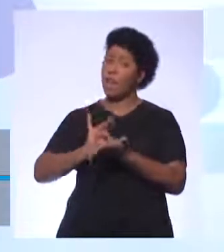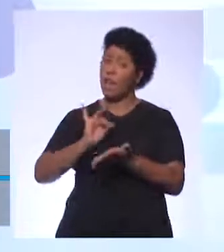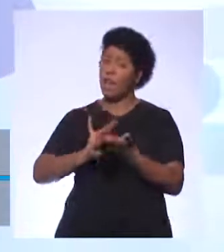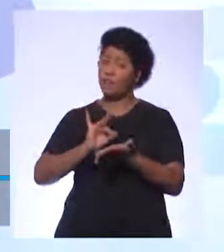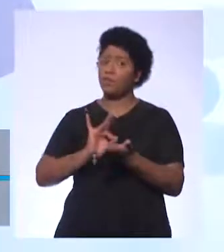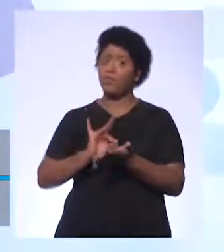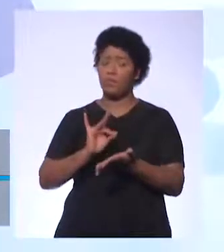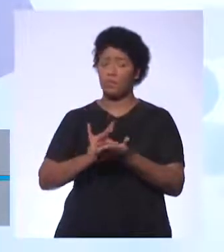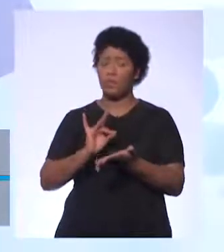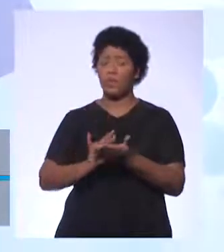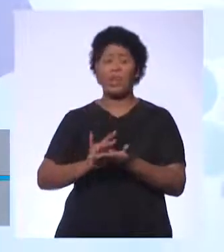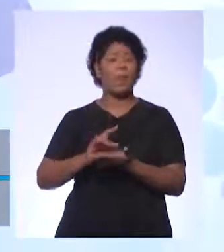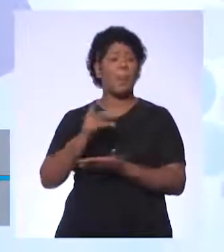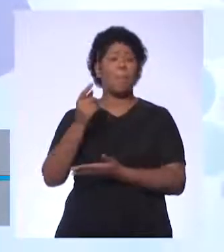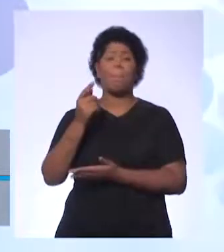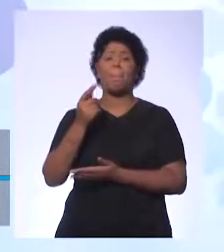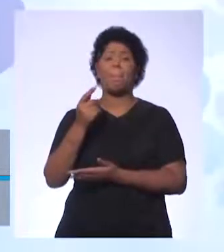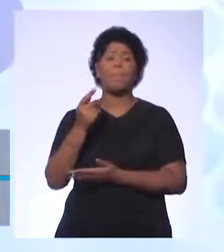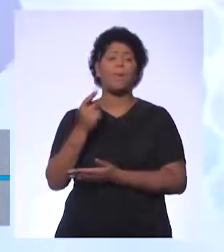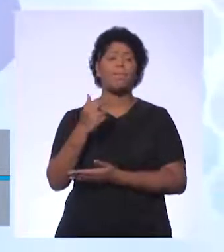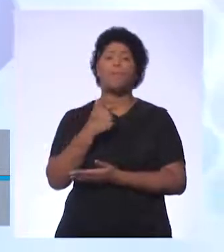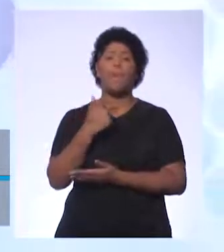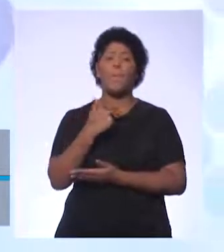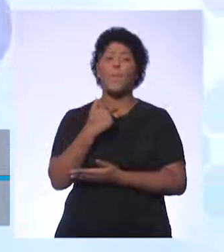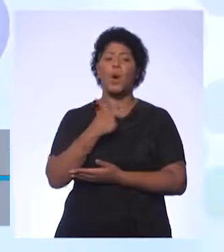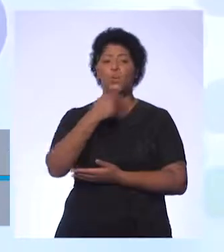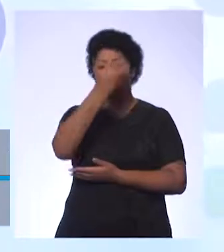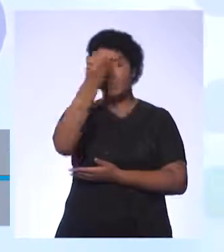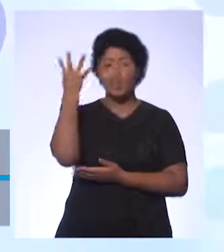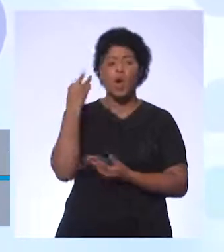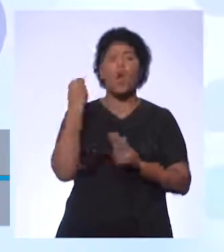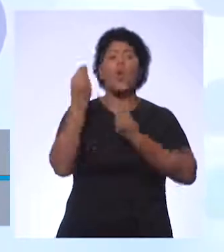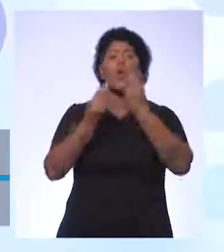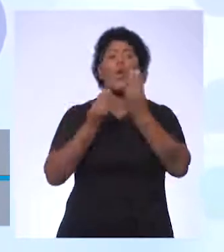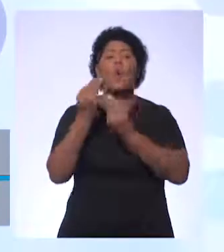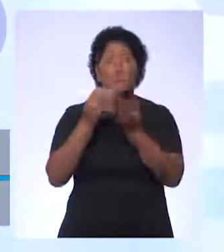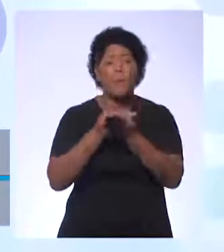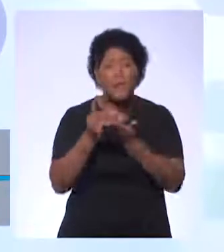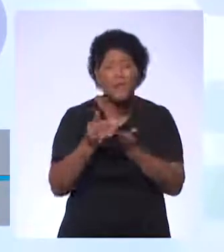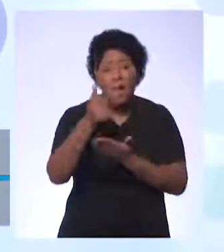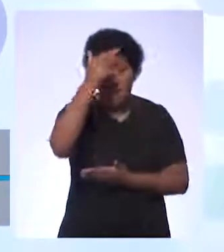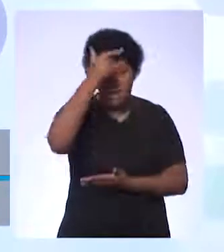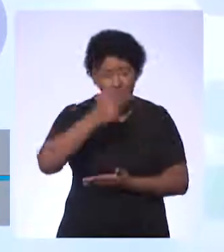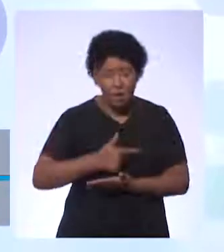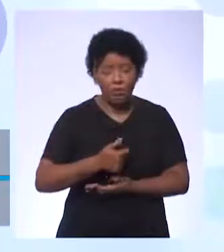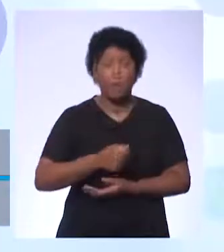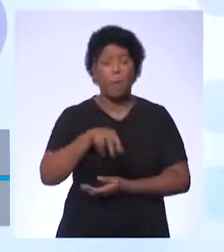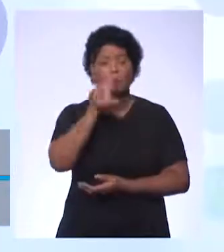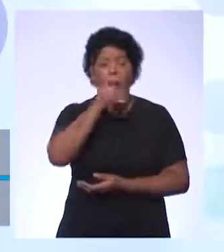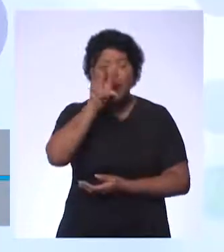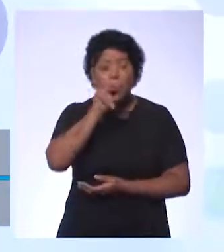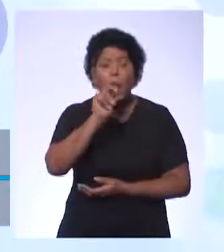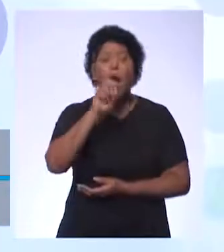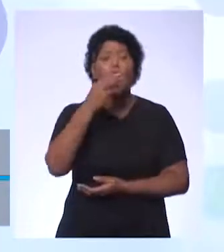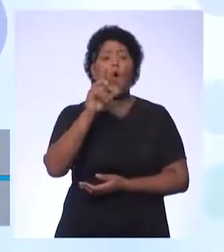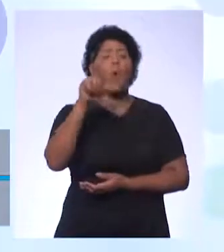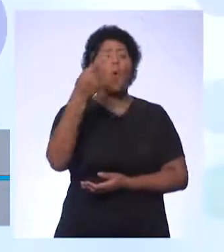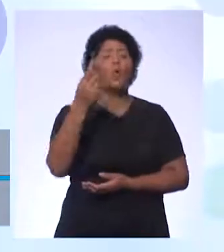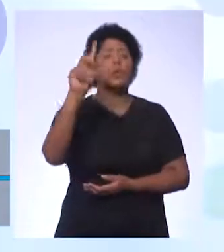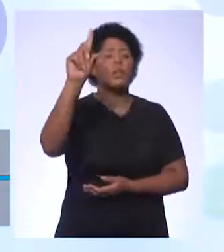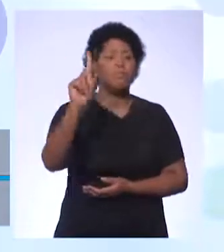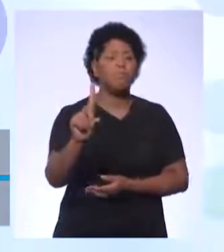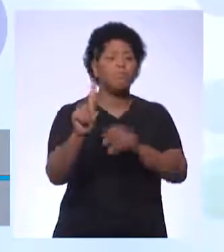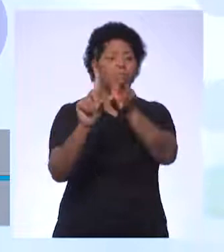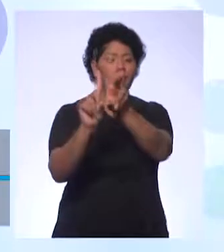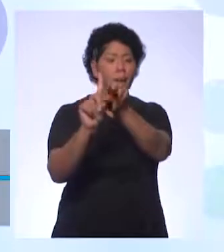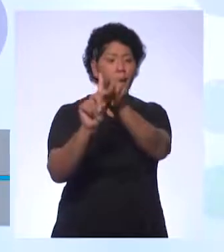quesito, então, não podem esquecer. Como vai começar o seu texto? Quem vai narrar? É você, outra pessoa? Então, dentro do contexto, pode ser